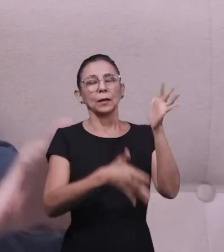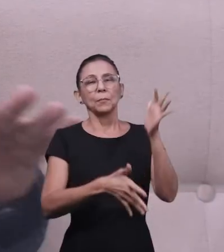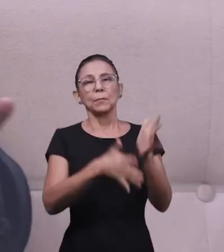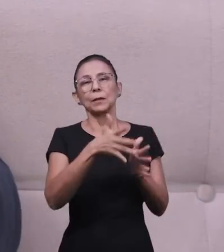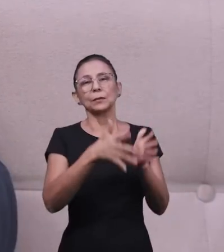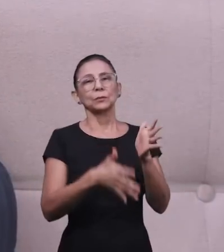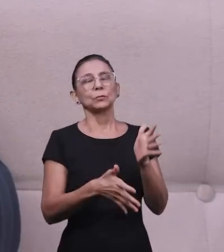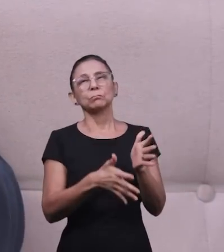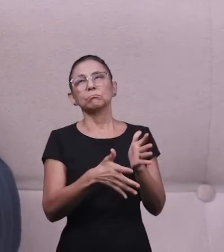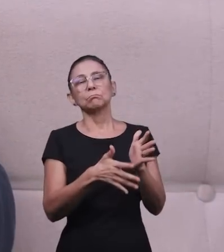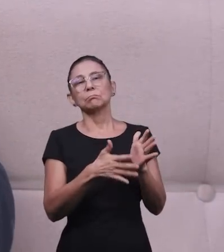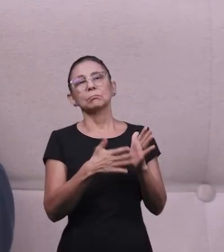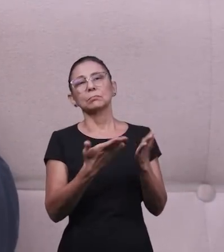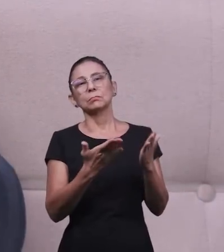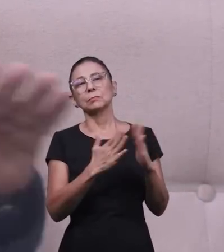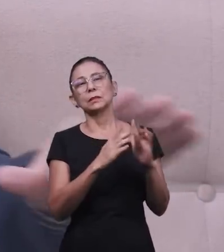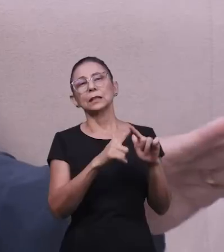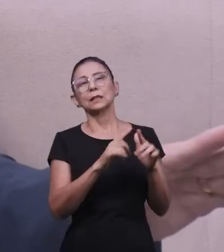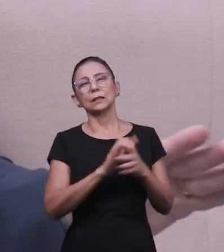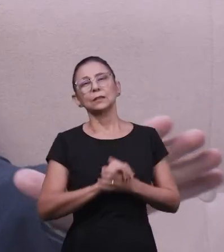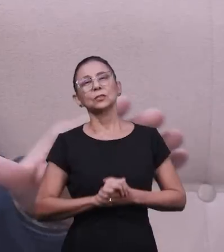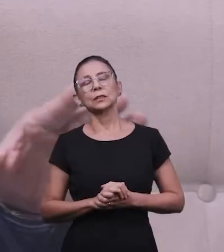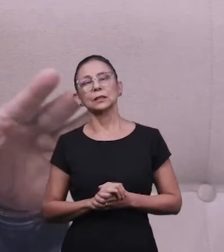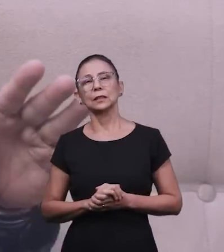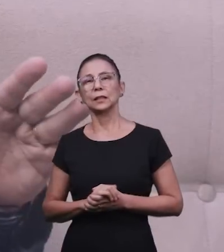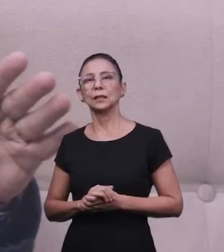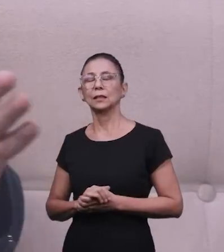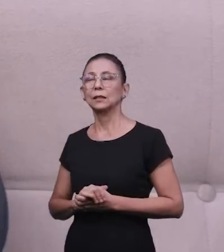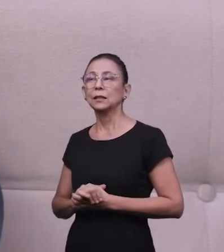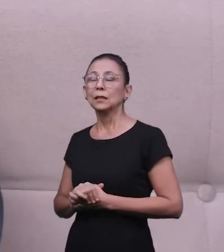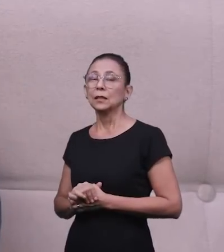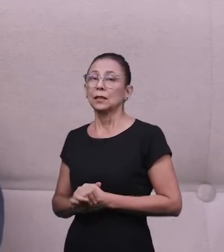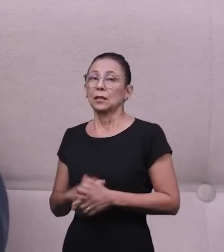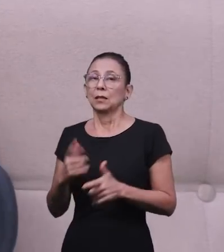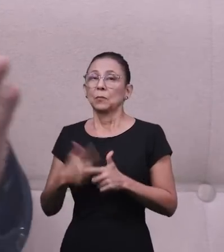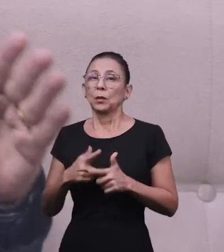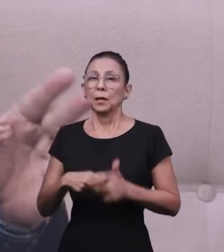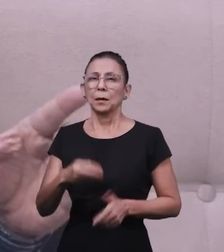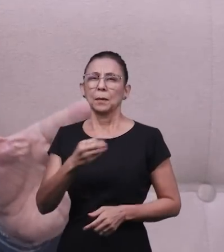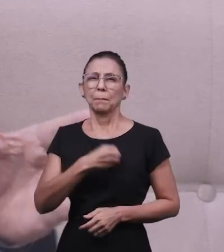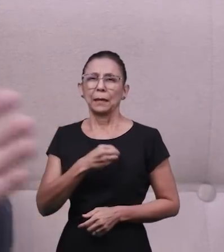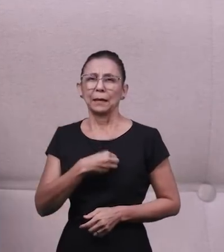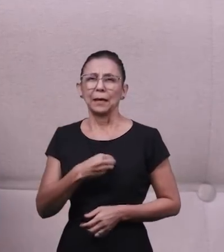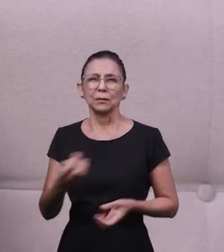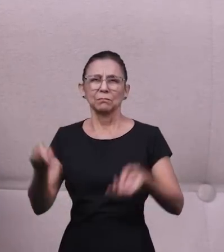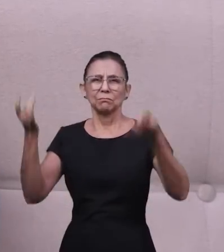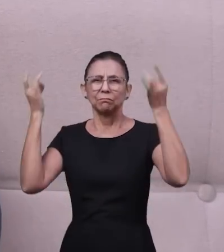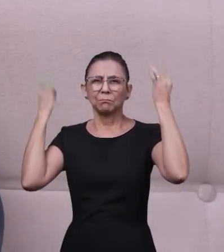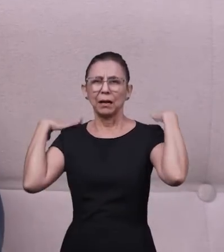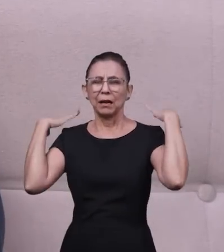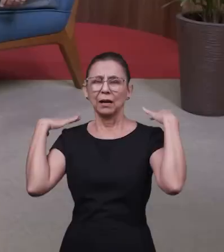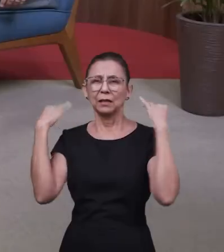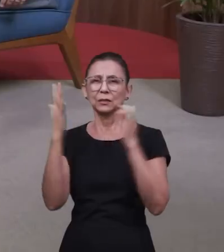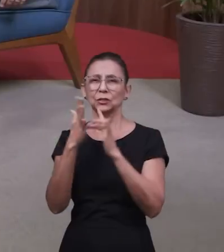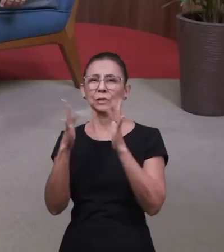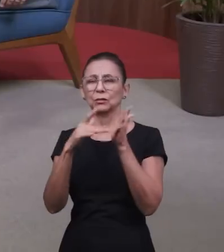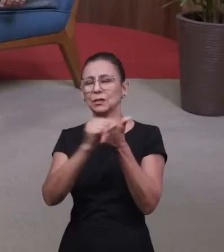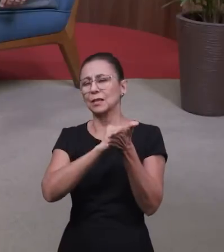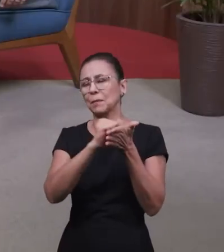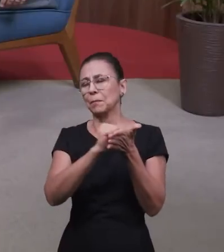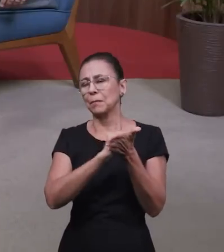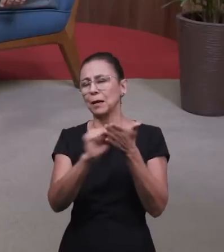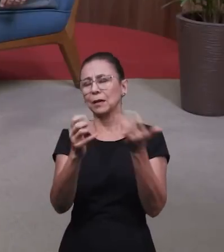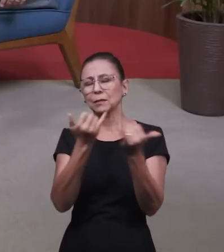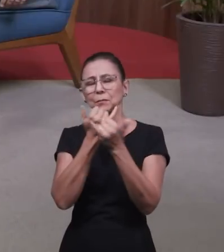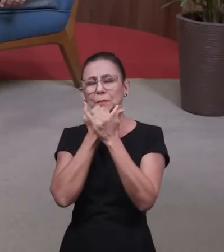se lembra aquilo, ficou do teu passado, né? Não me lembra, as coisas velhas já passaram mesmo. Amém. Então as